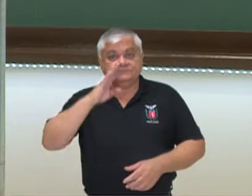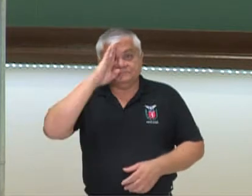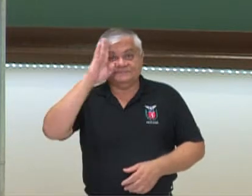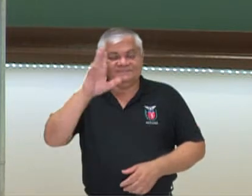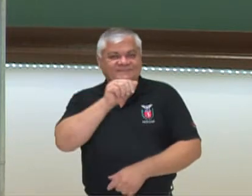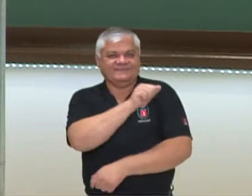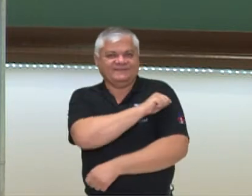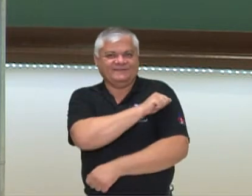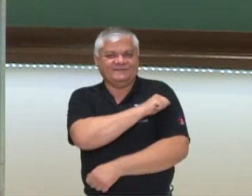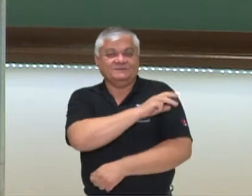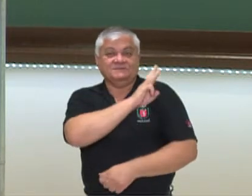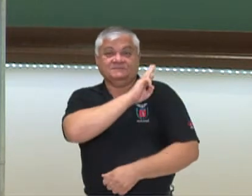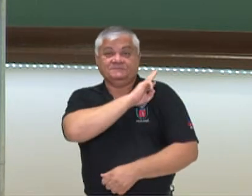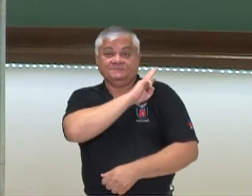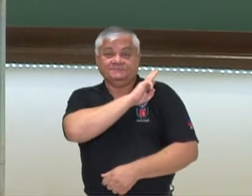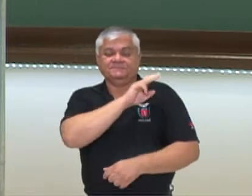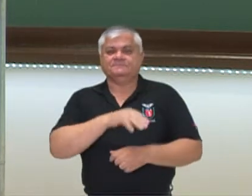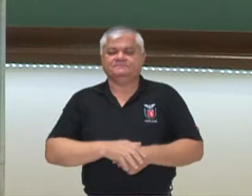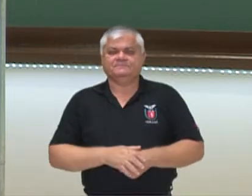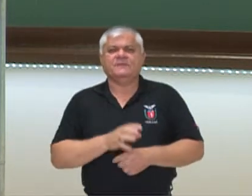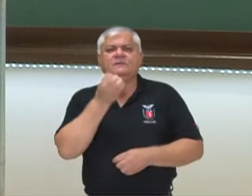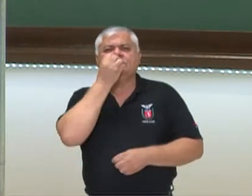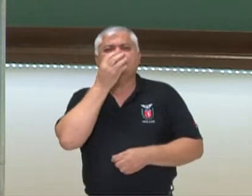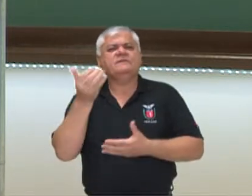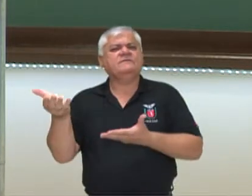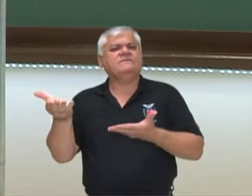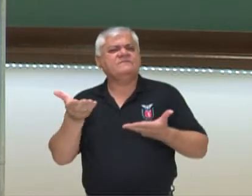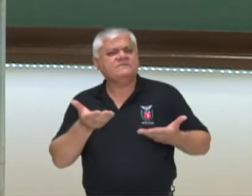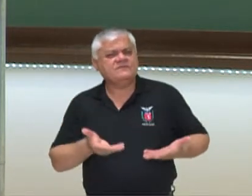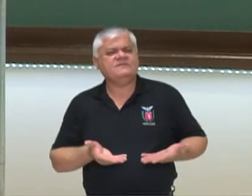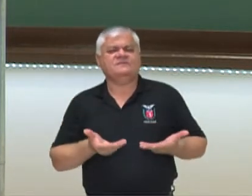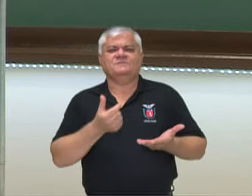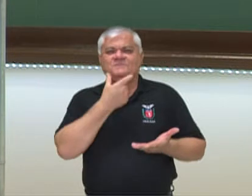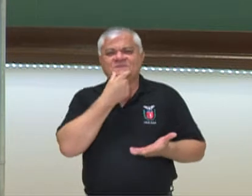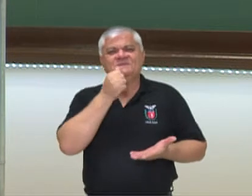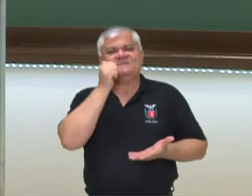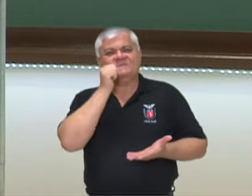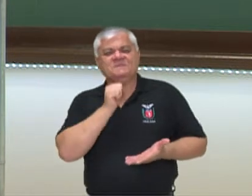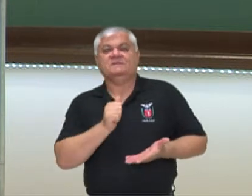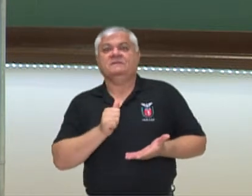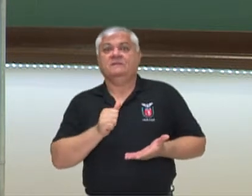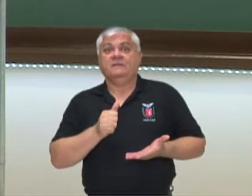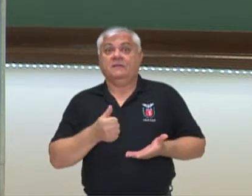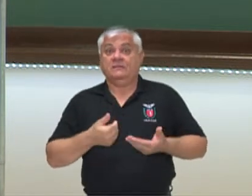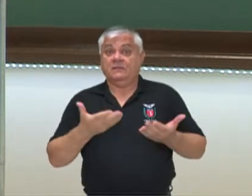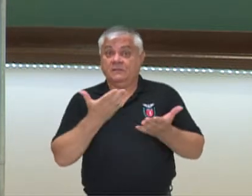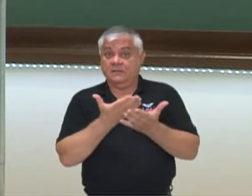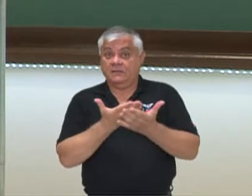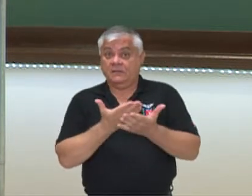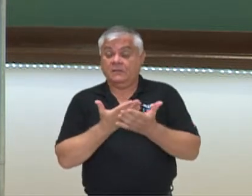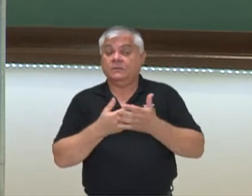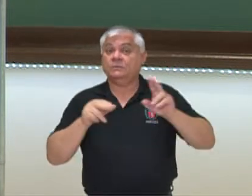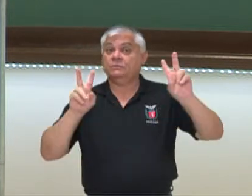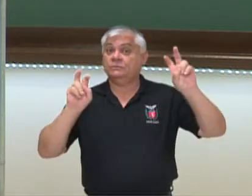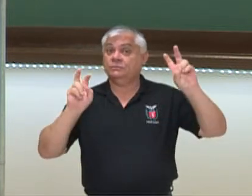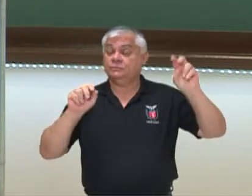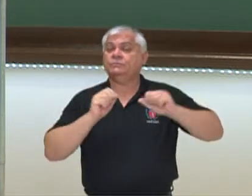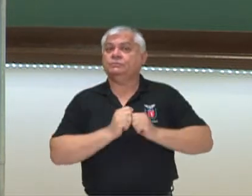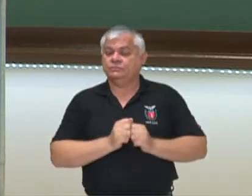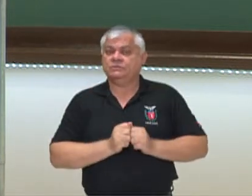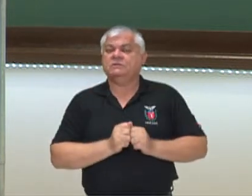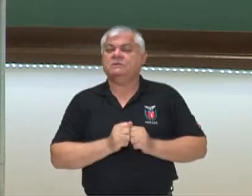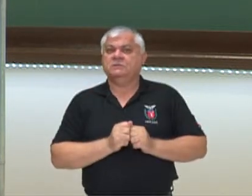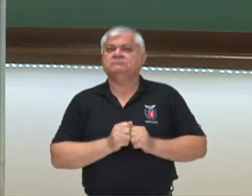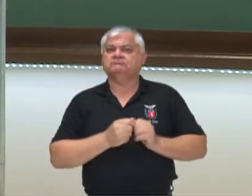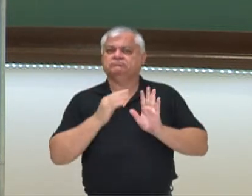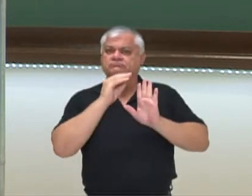Olá, estudantes da terceira série, sejam todas muito bem-vindas nesta aula em que a gente vai falar sobre